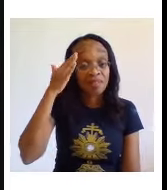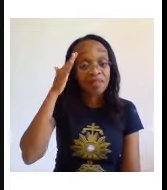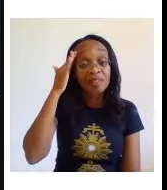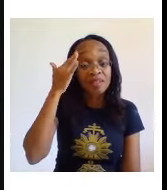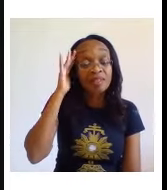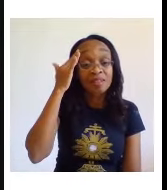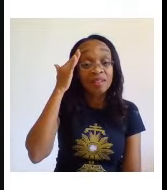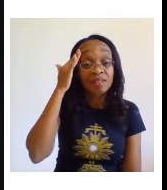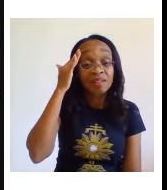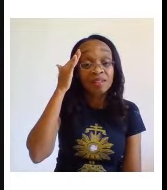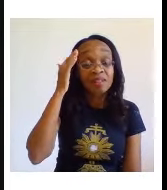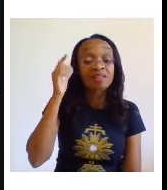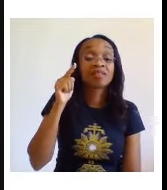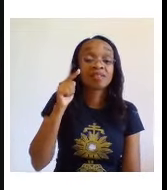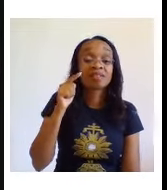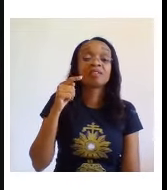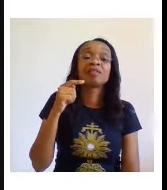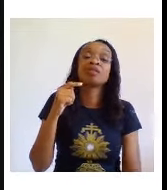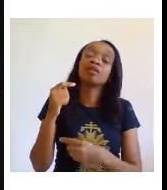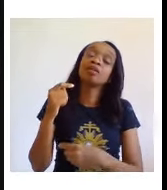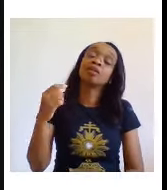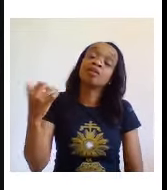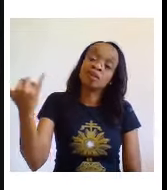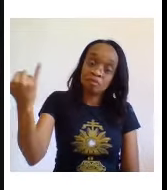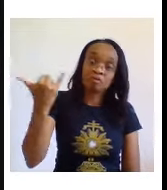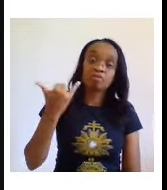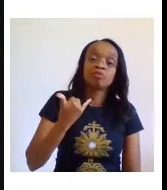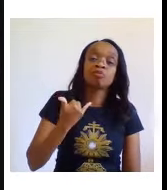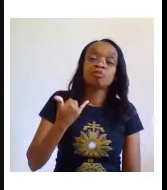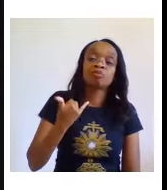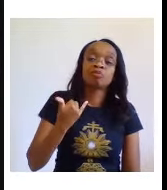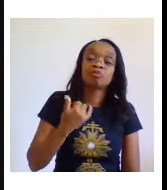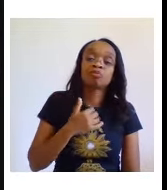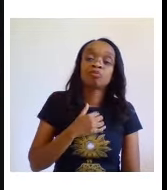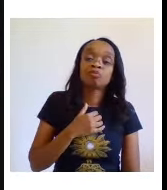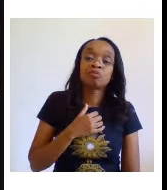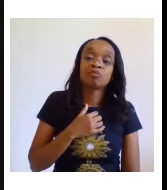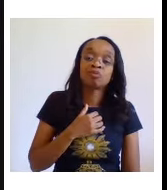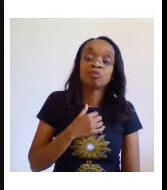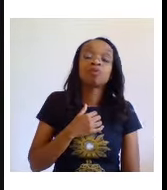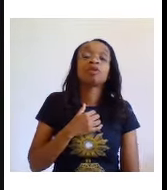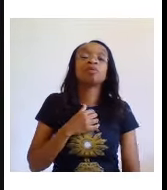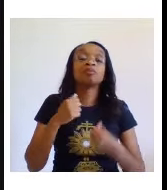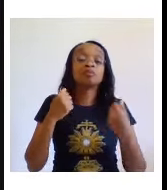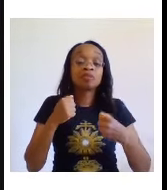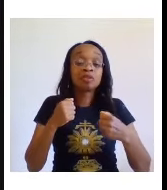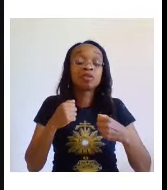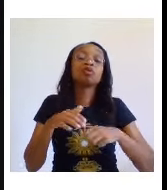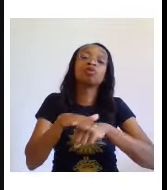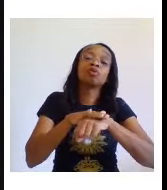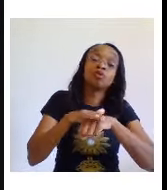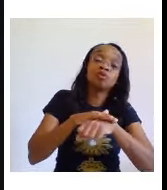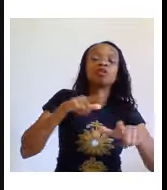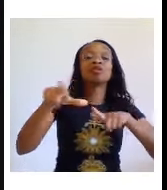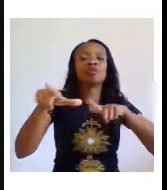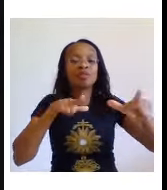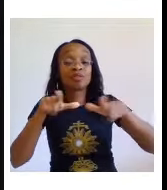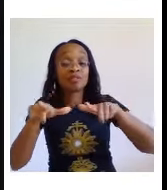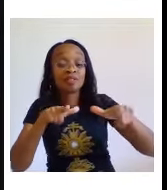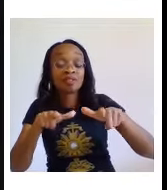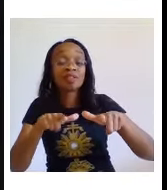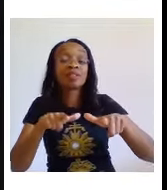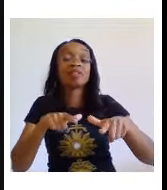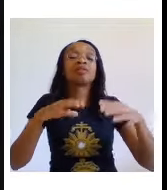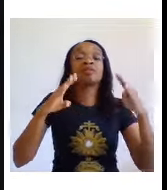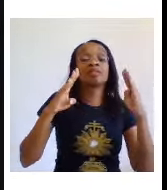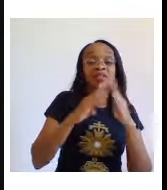entendemos que isso que você disse, precisamos falar, né? Falar no trabalho, no almoço de